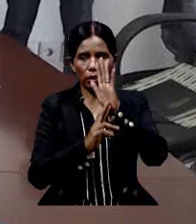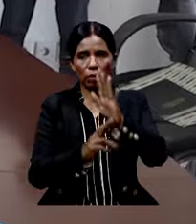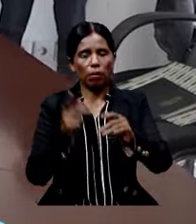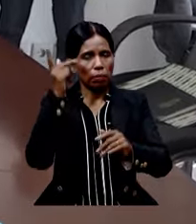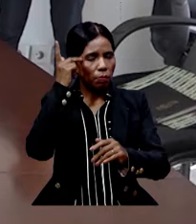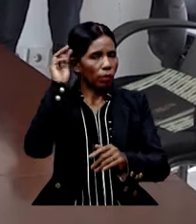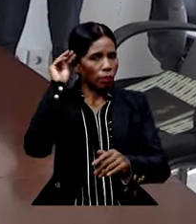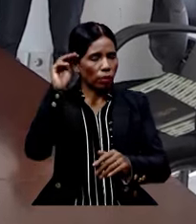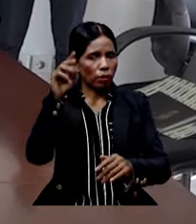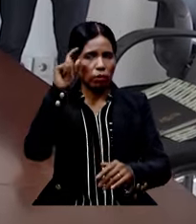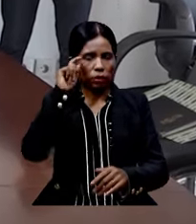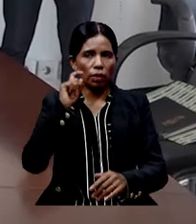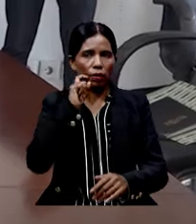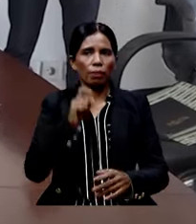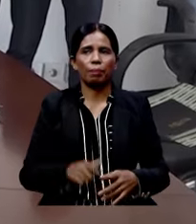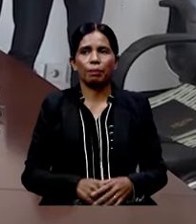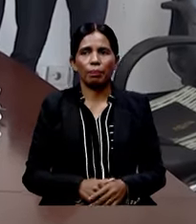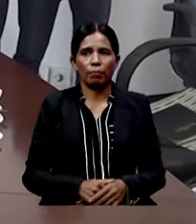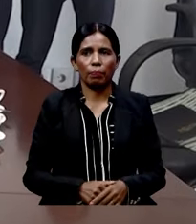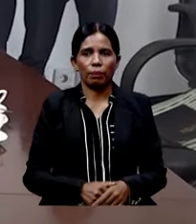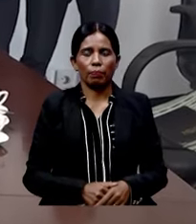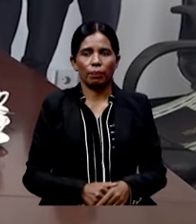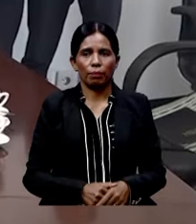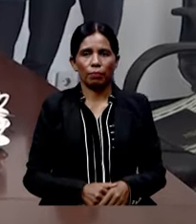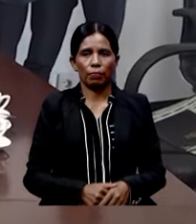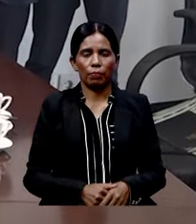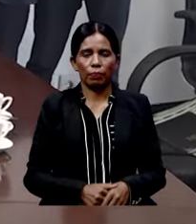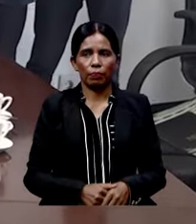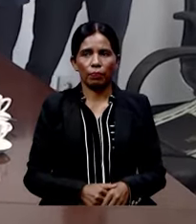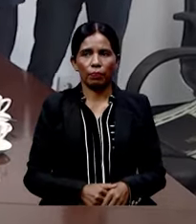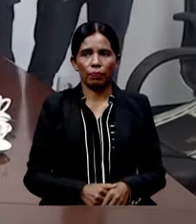primeiro-ministro, Caira Lachanana Guzmão. Santina de Jesus, Marito da Costa, GMN.